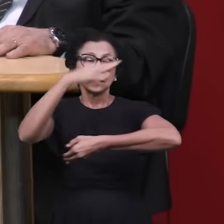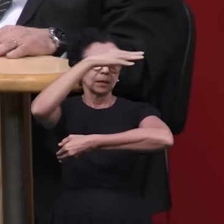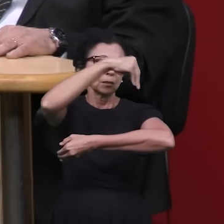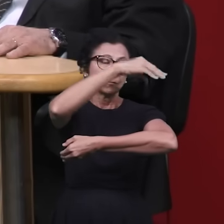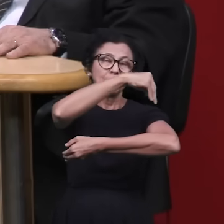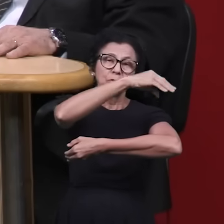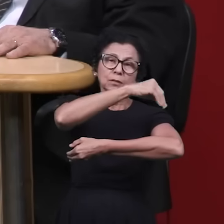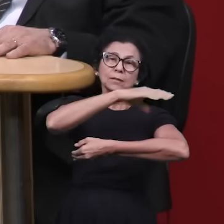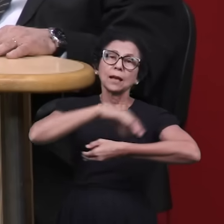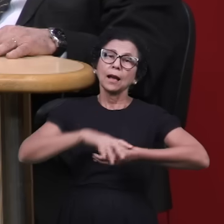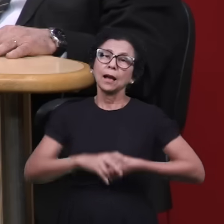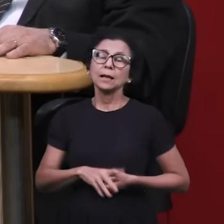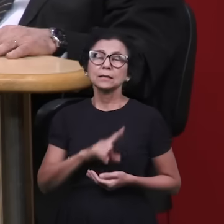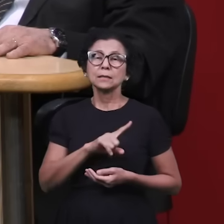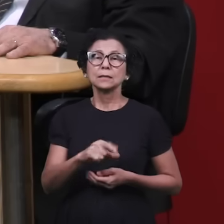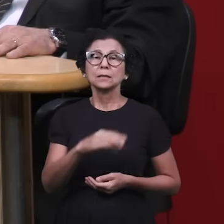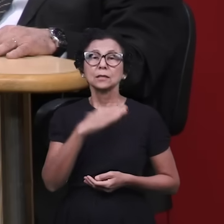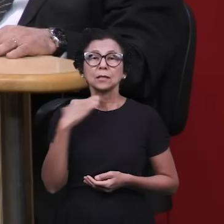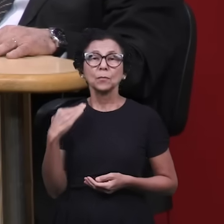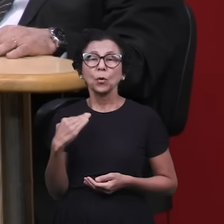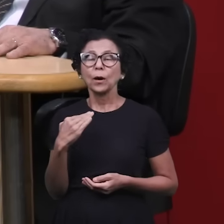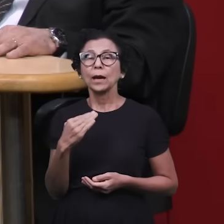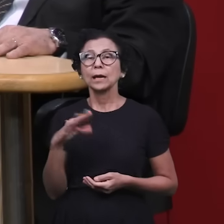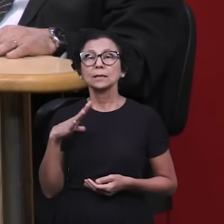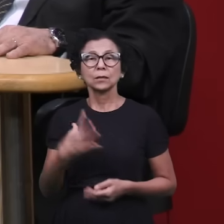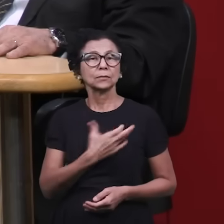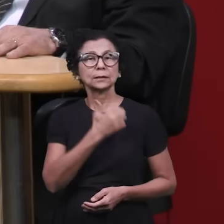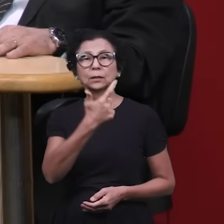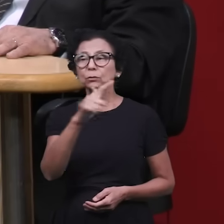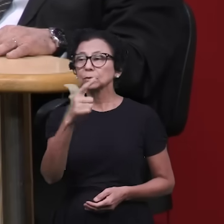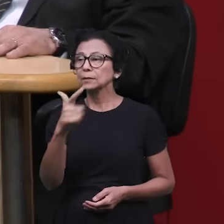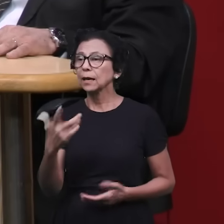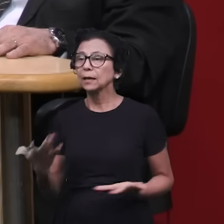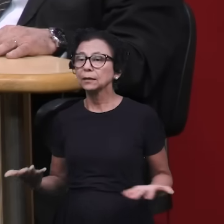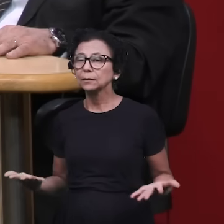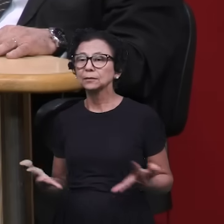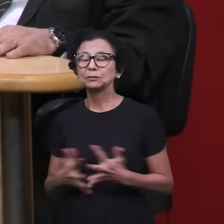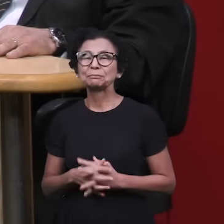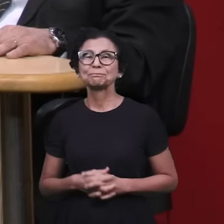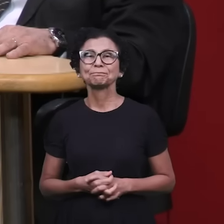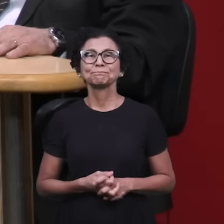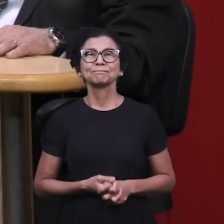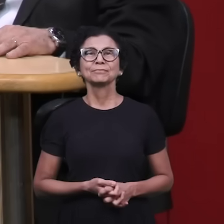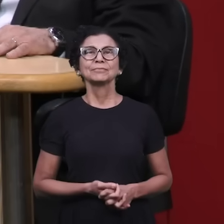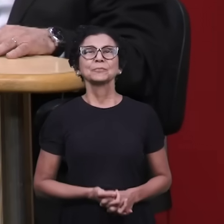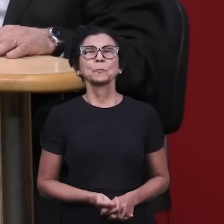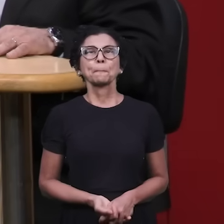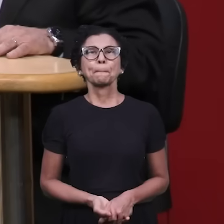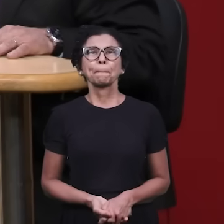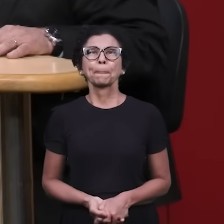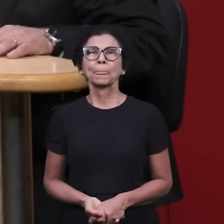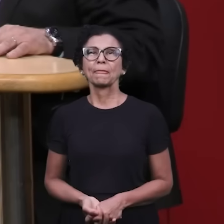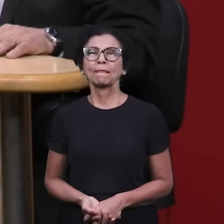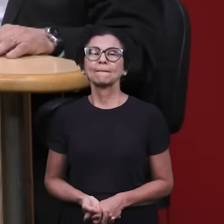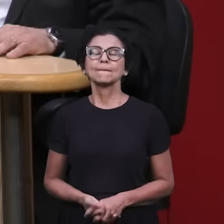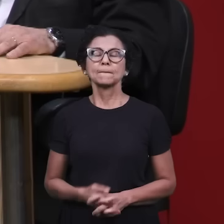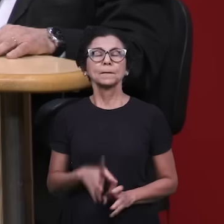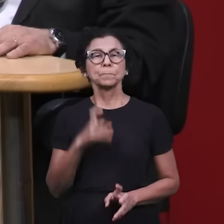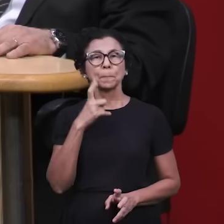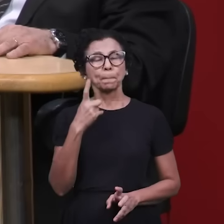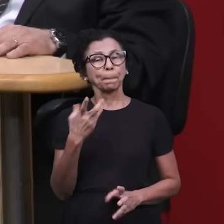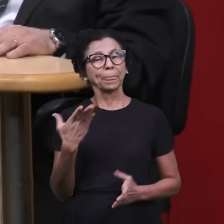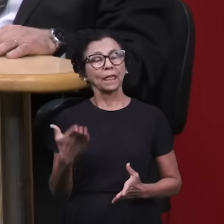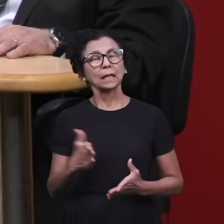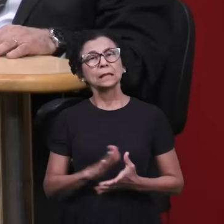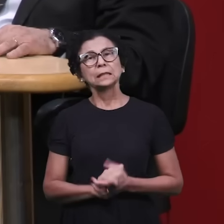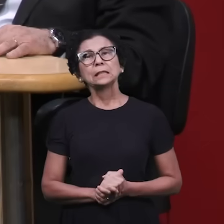exatamente porque os pagãos, quando se convertiam ao cristianismo, tinham que passar pelo batismo para sair do paganismo. Isso foi uma coisa